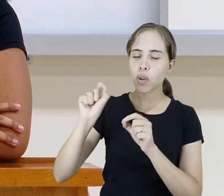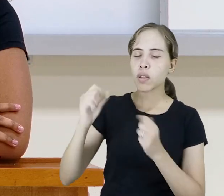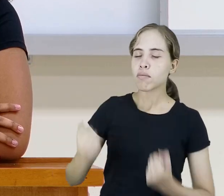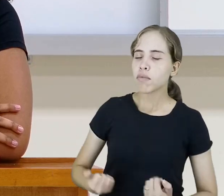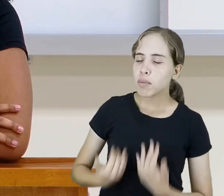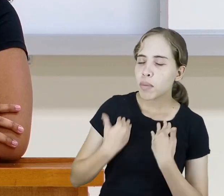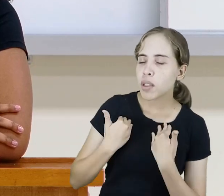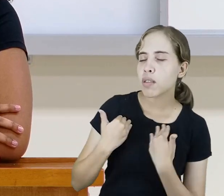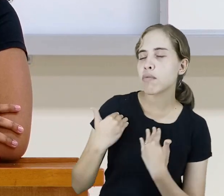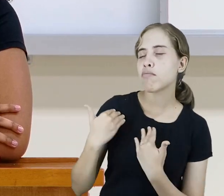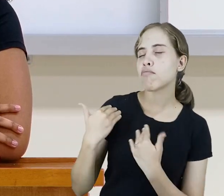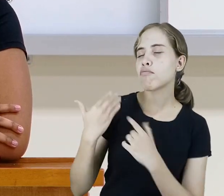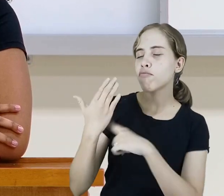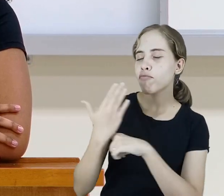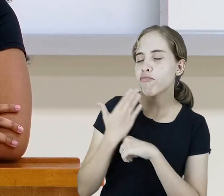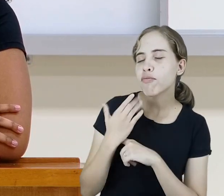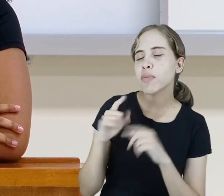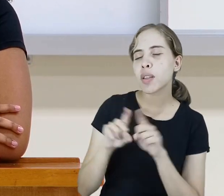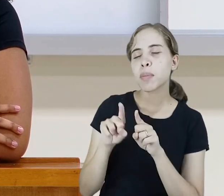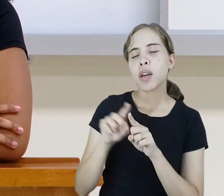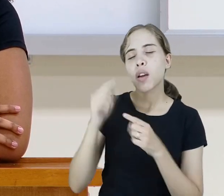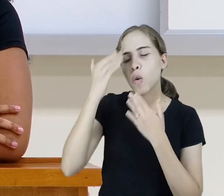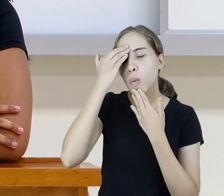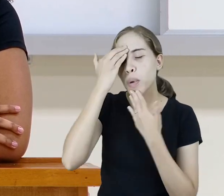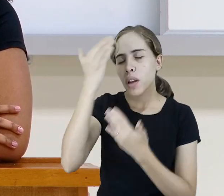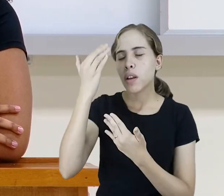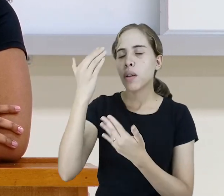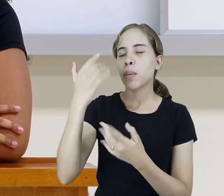inspirou, e também nós agradecemos